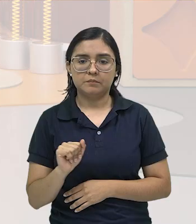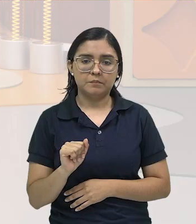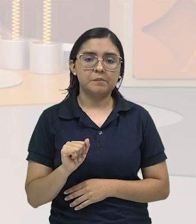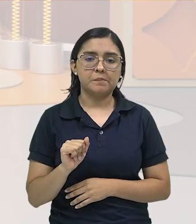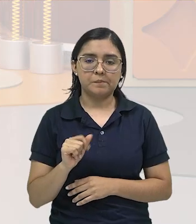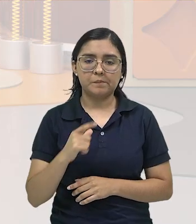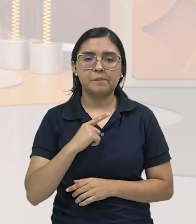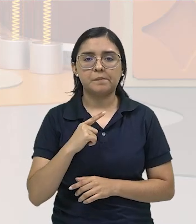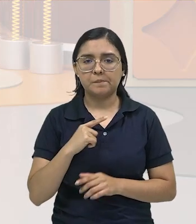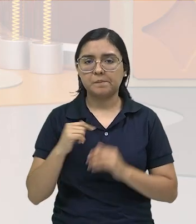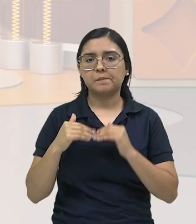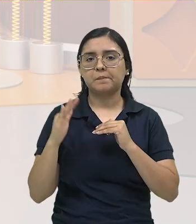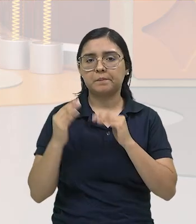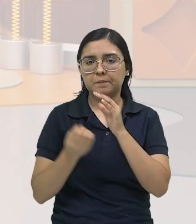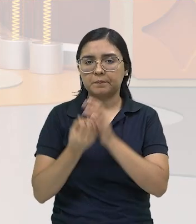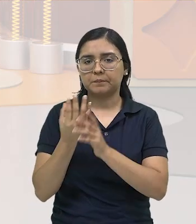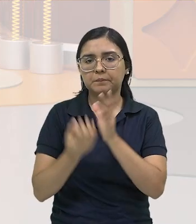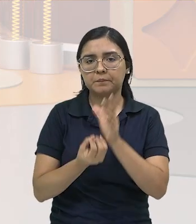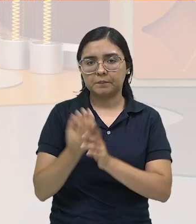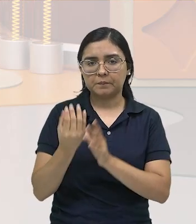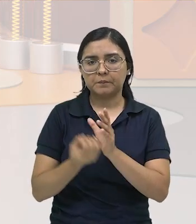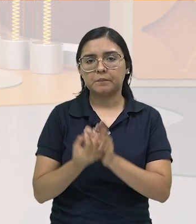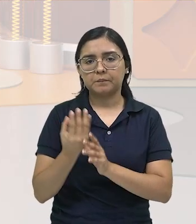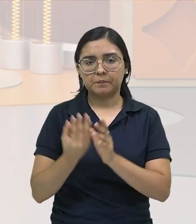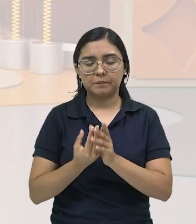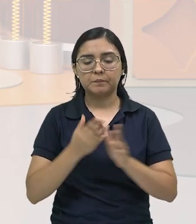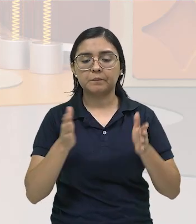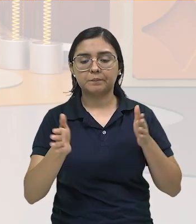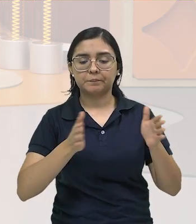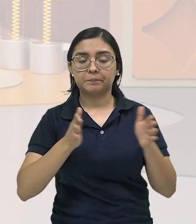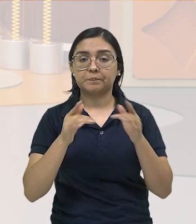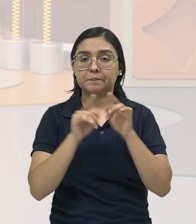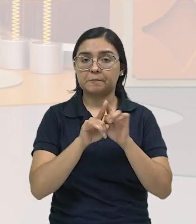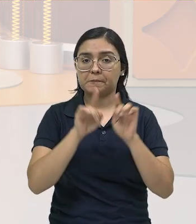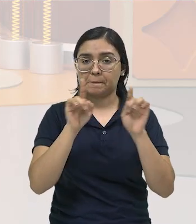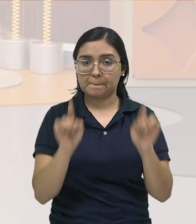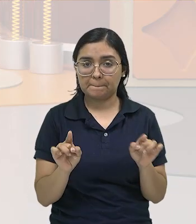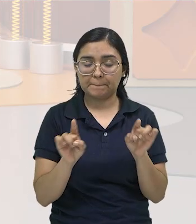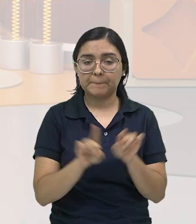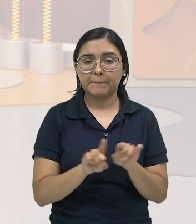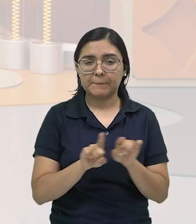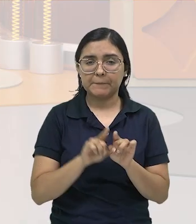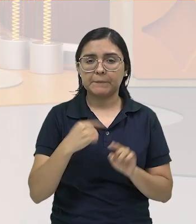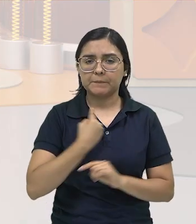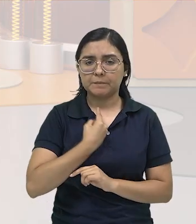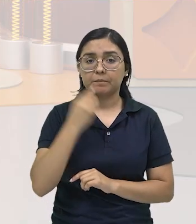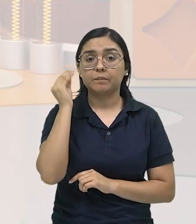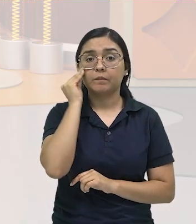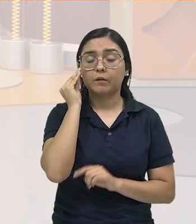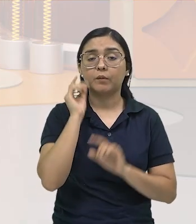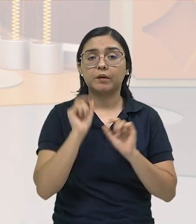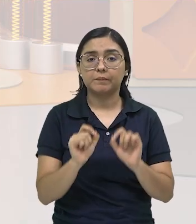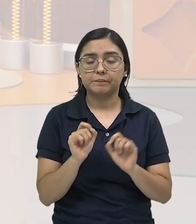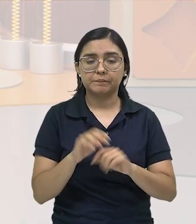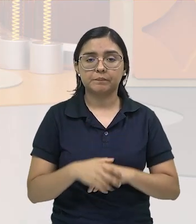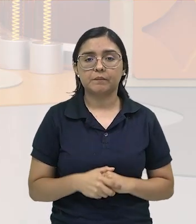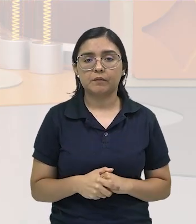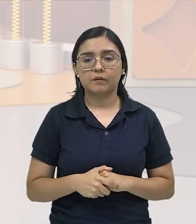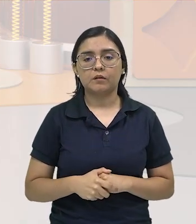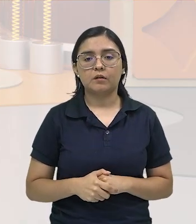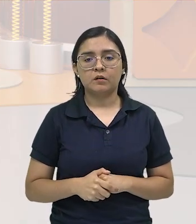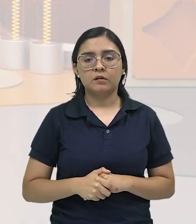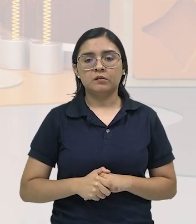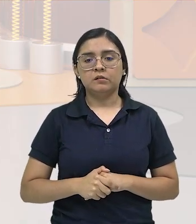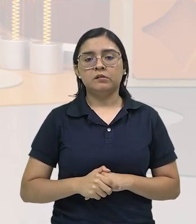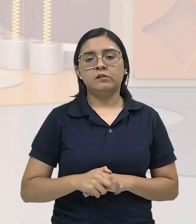produtoras de açúcar naquele momento. Pois é, só que a gente também já verificou que foi utilizado